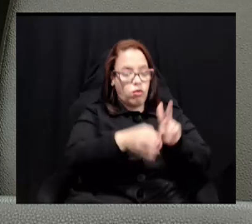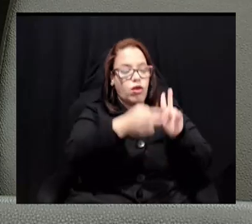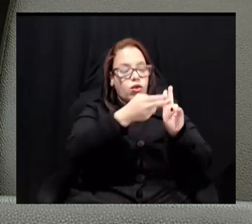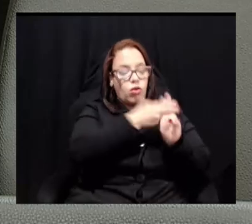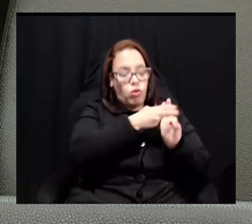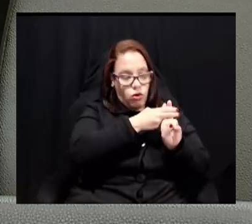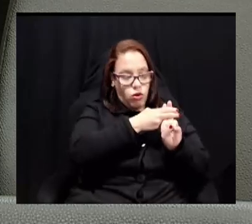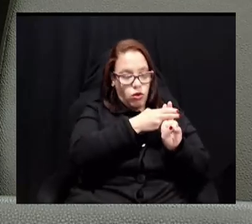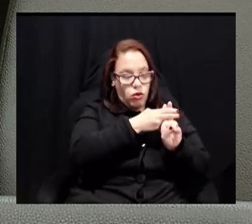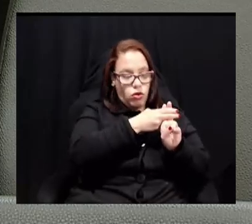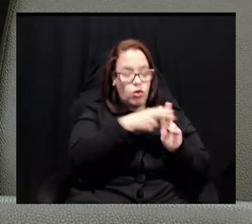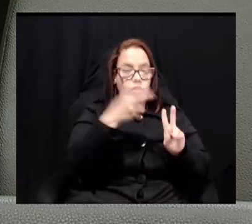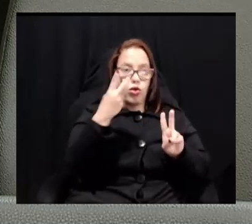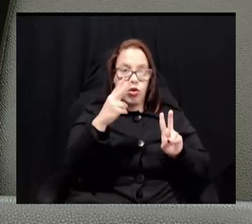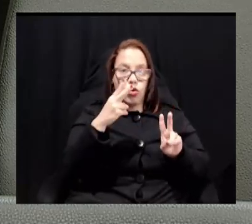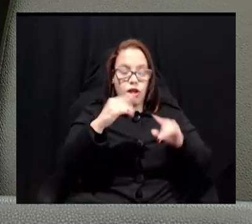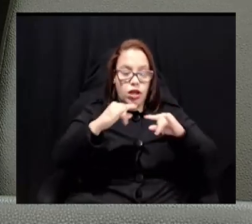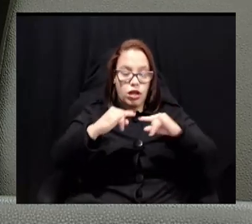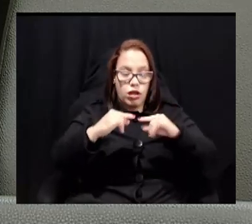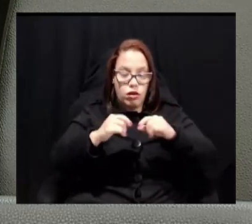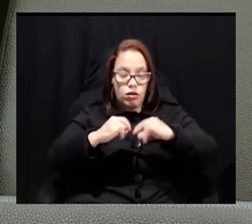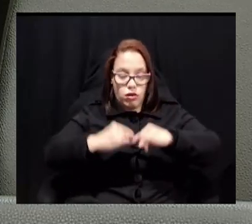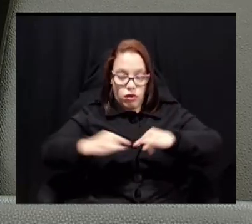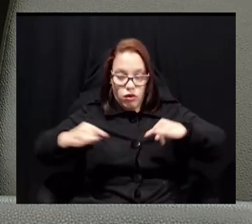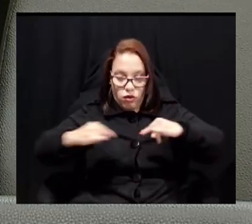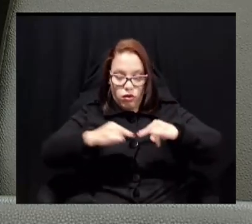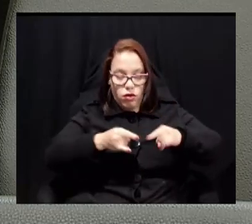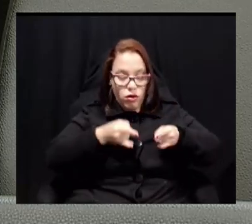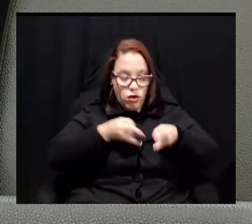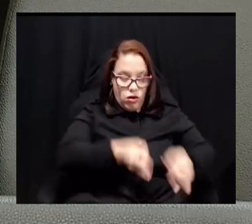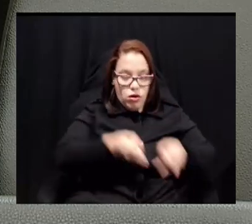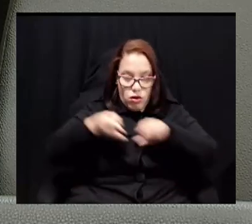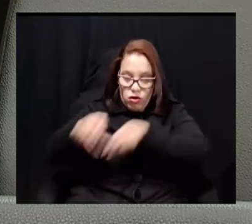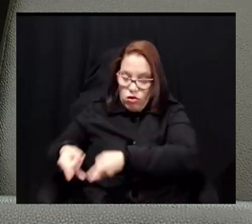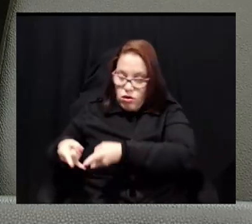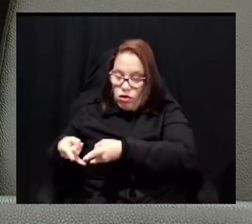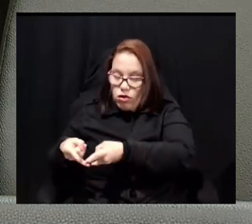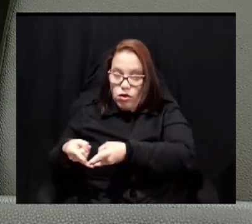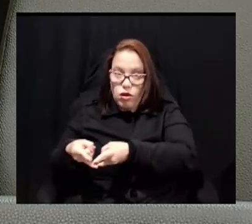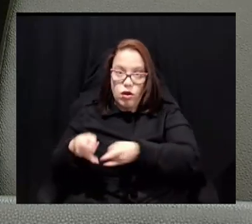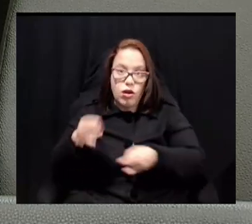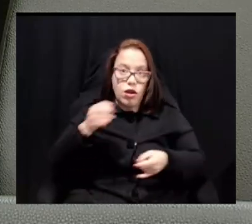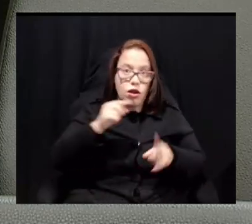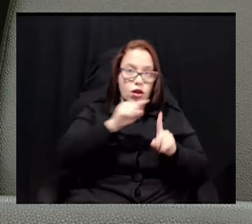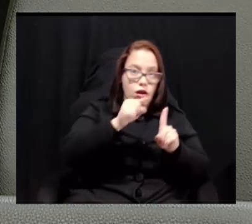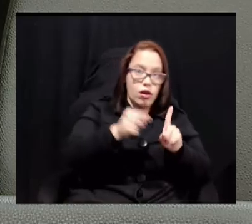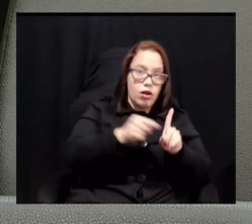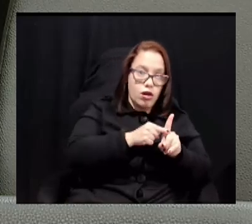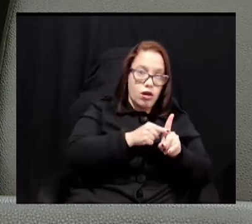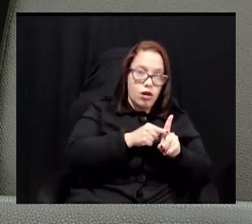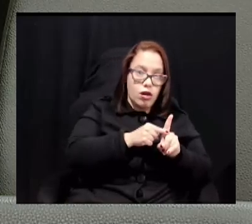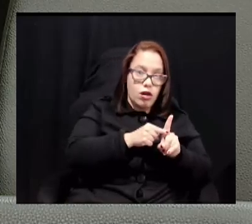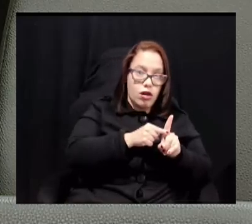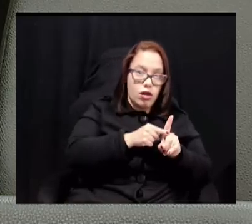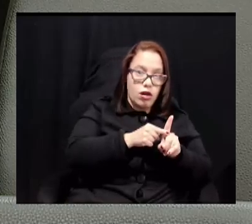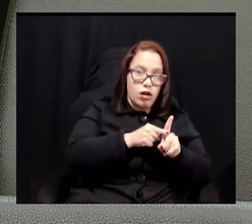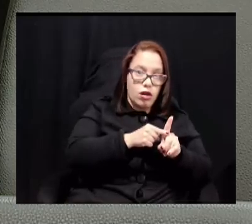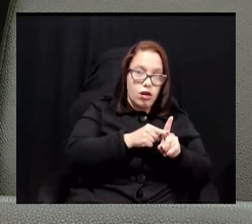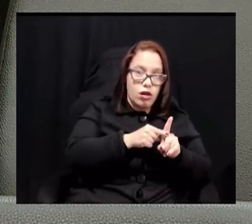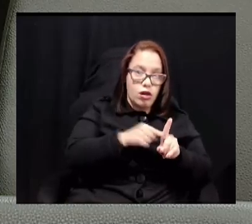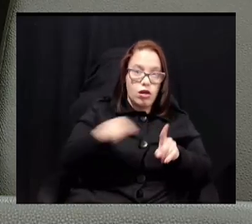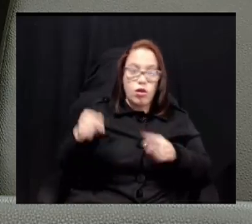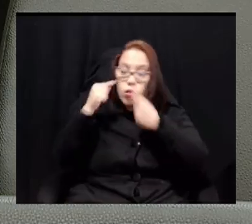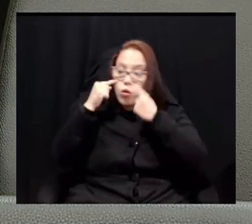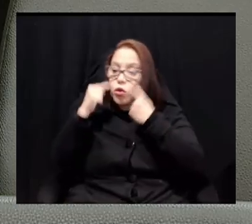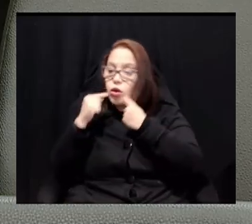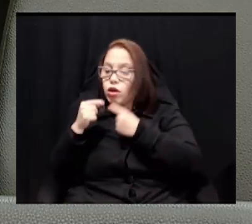2 leitos. Uma mãe está lá com um bebê que sonhou, e a outra está no leito ao lado, chorando o luto, a dor, a perda